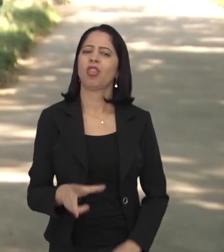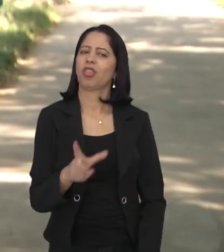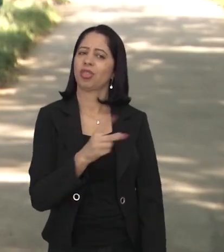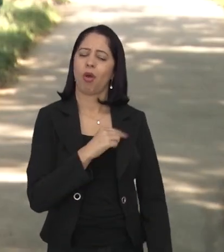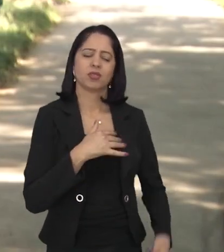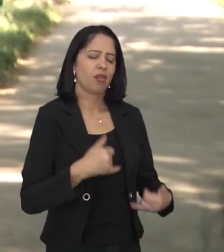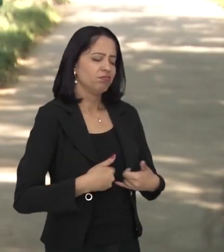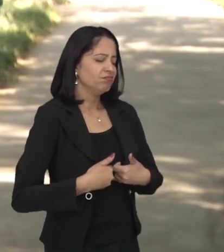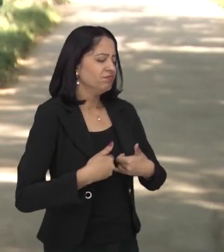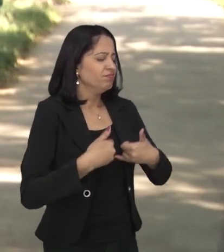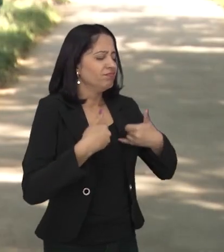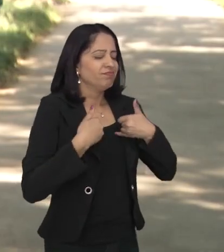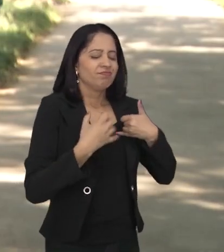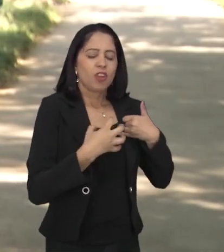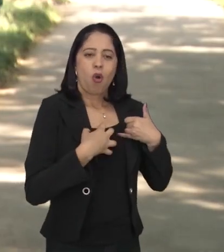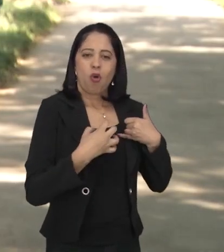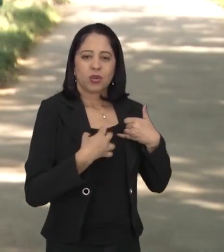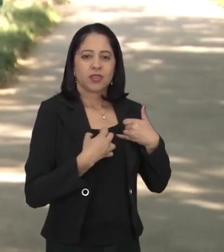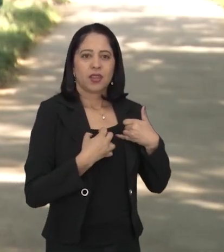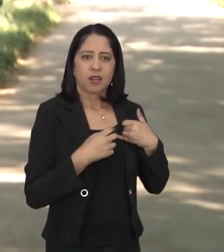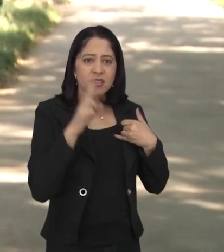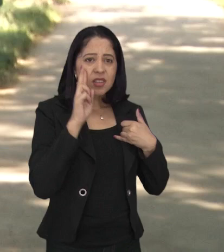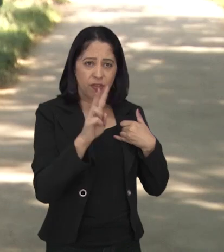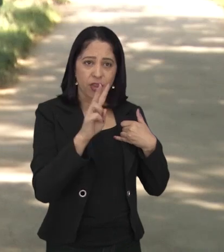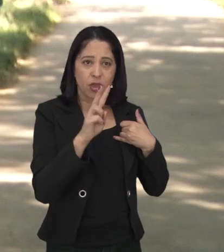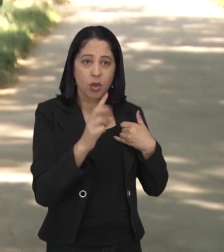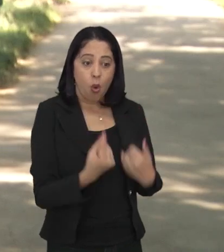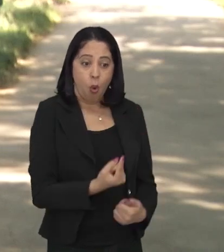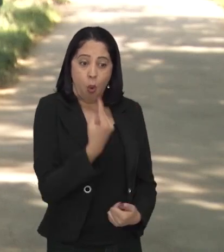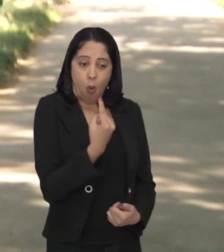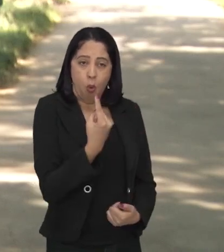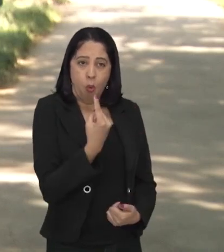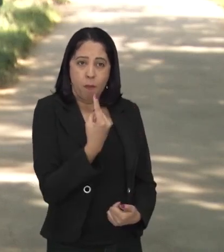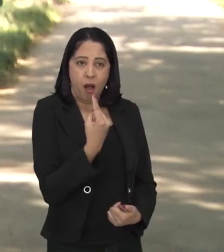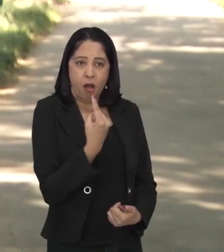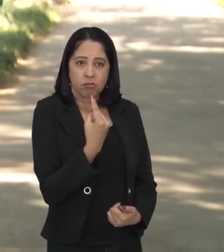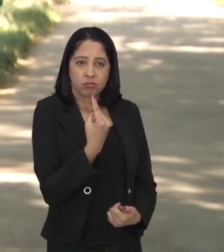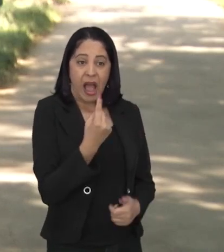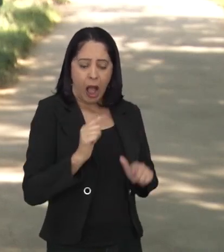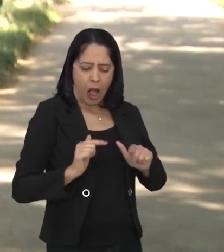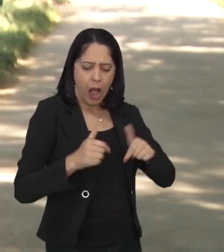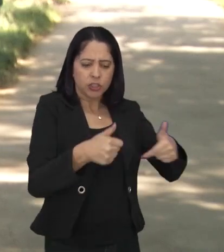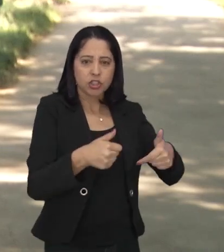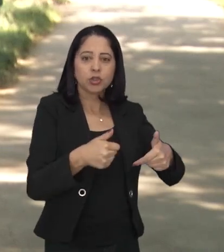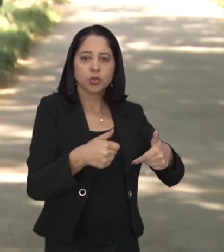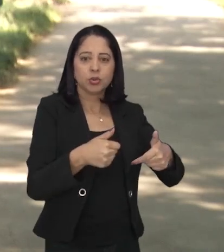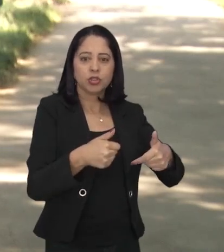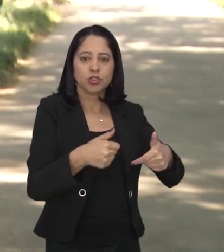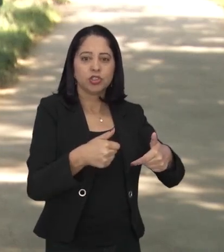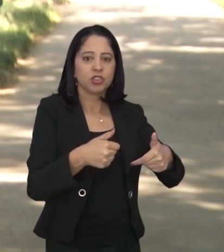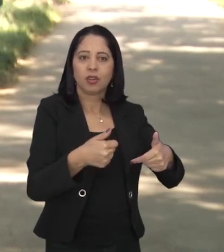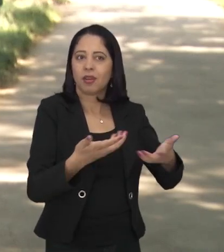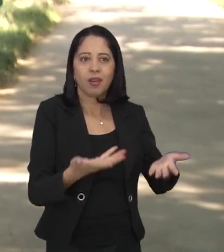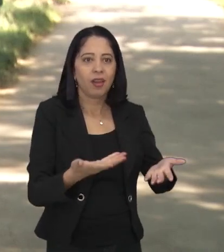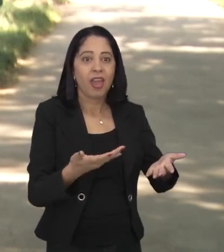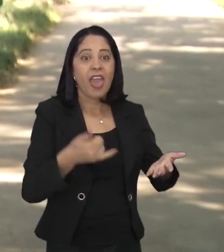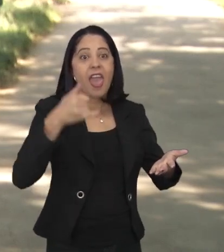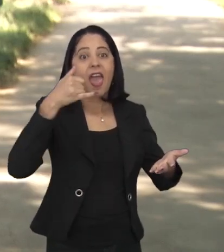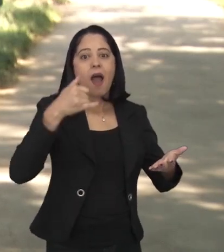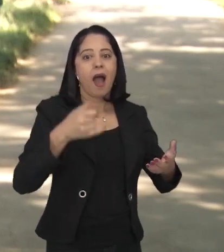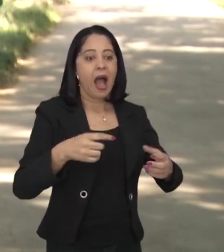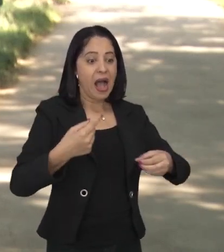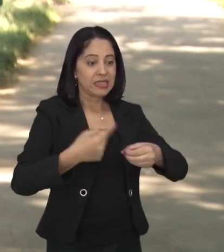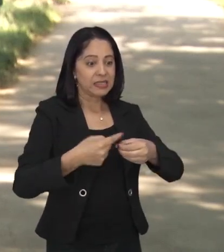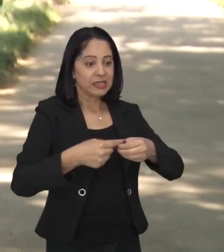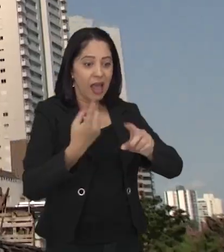imenso orgulho. Você vê que, como a gente diz, uma canetada dele fez com que